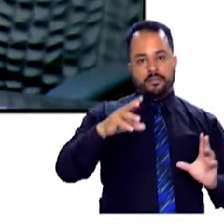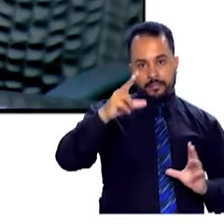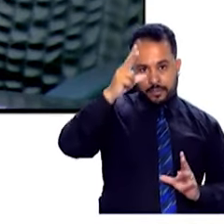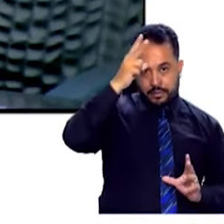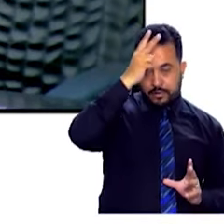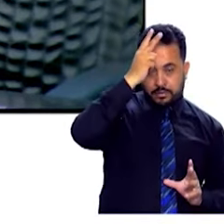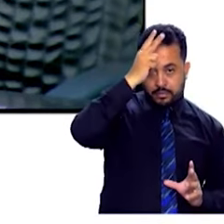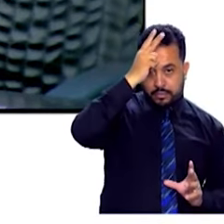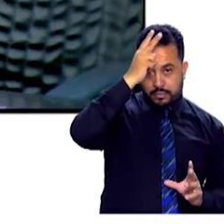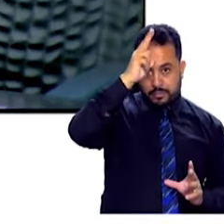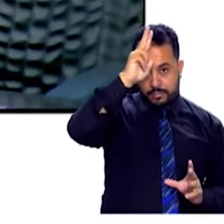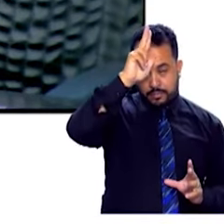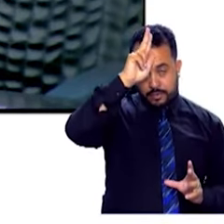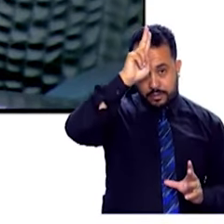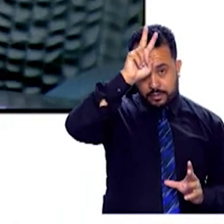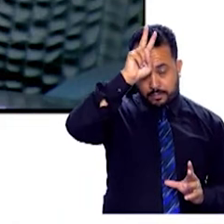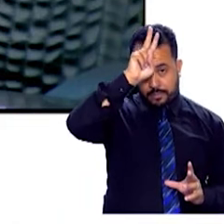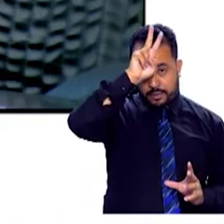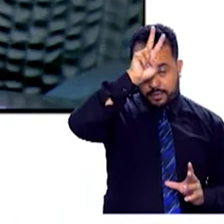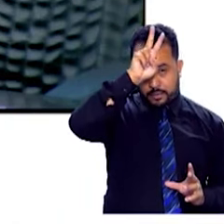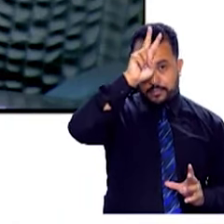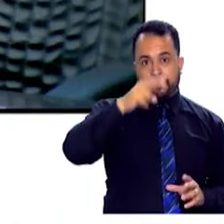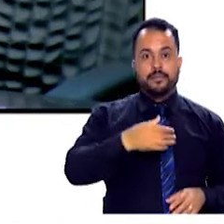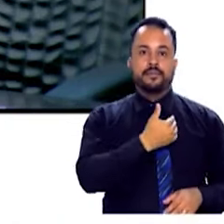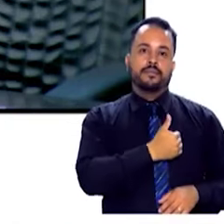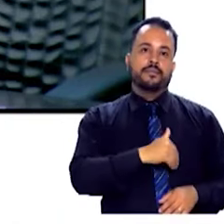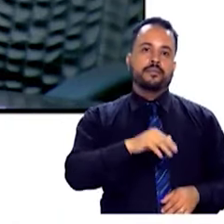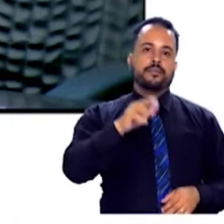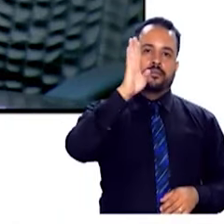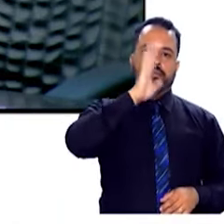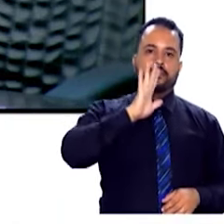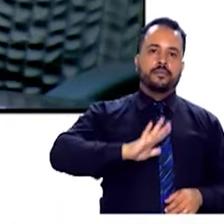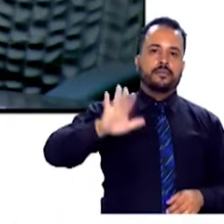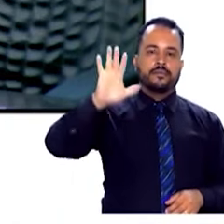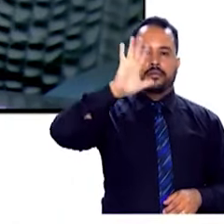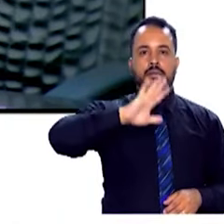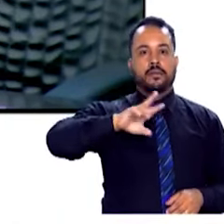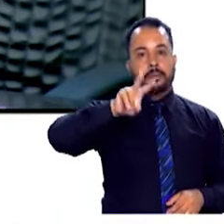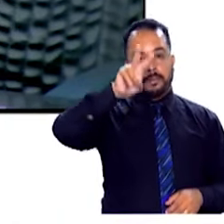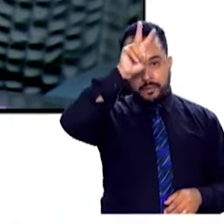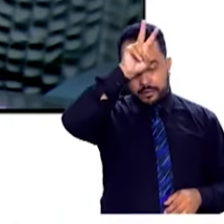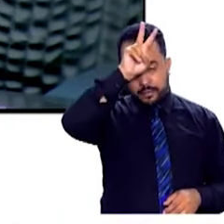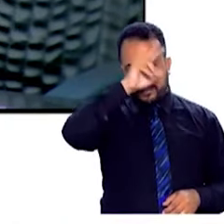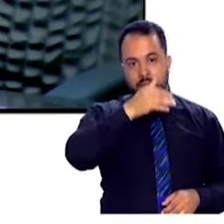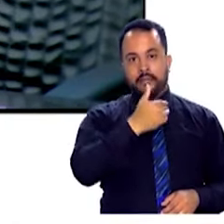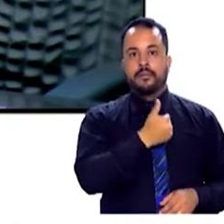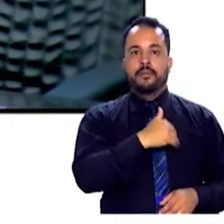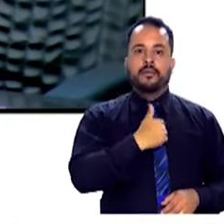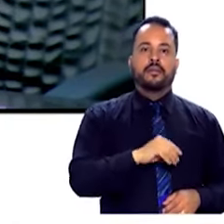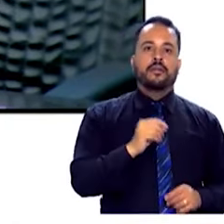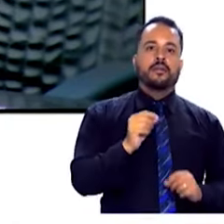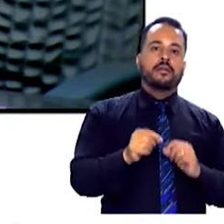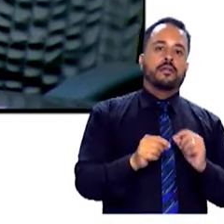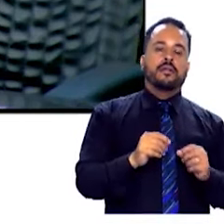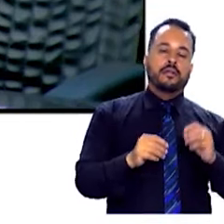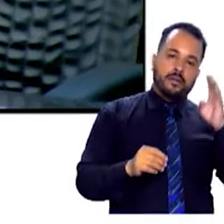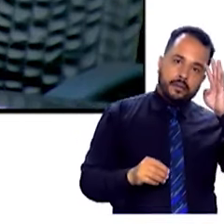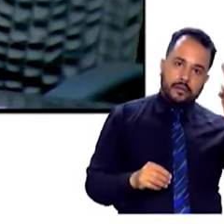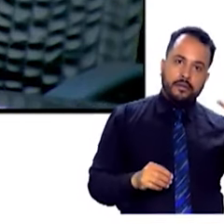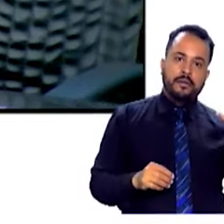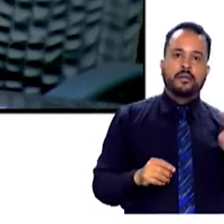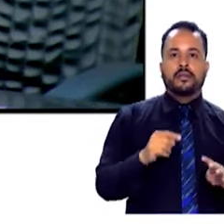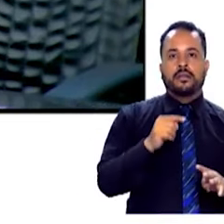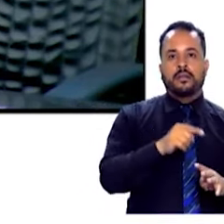a inadmissão por filtros de relevância na Argentina e no peru eh qual é o resultado é uma decisão